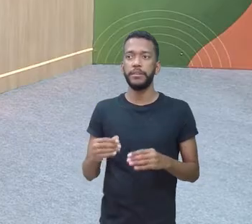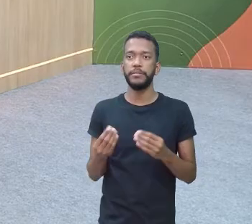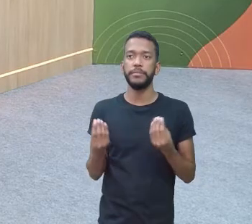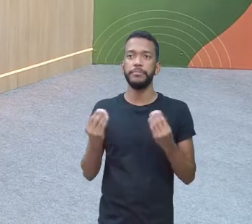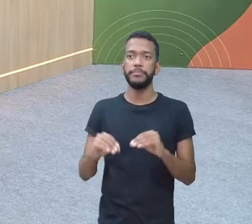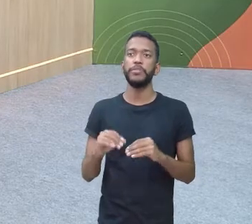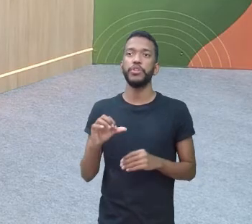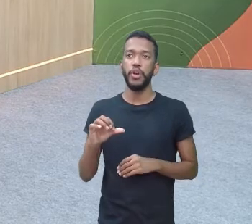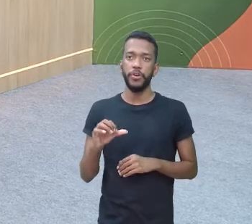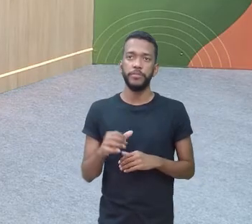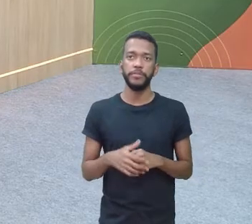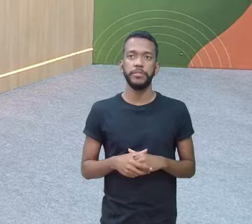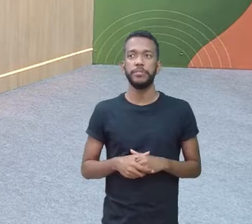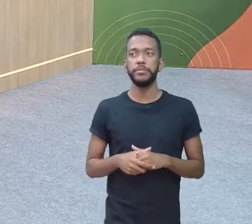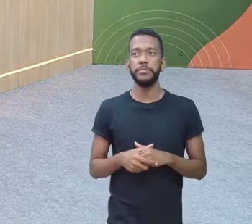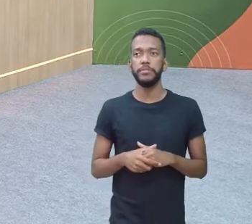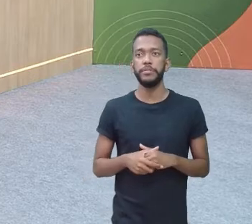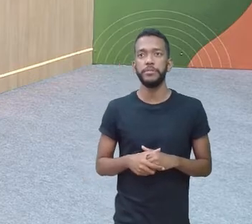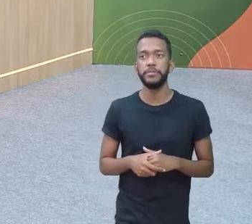tá bom?